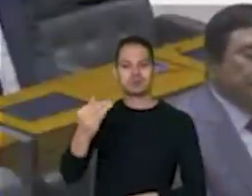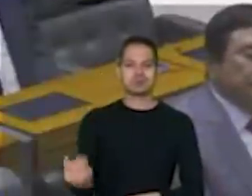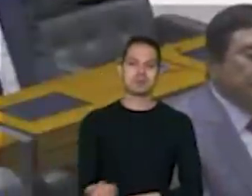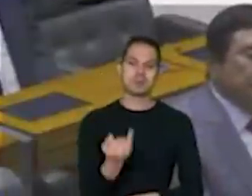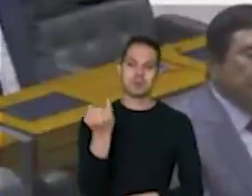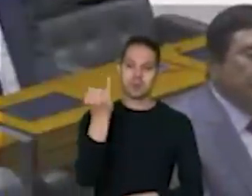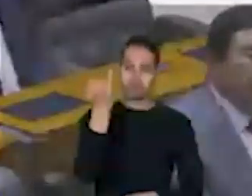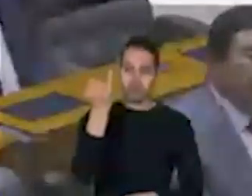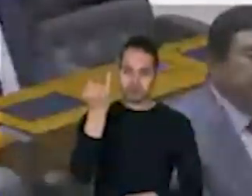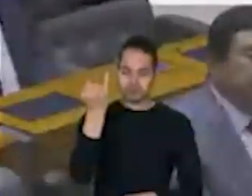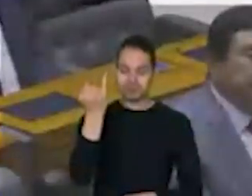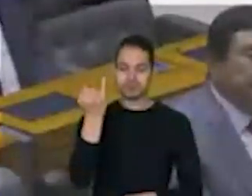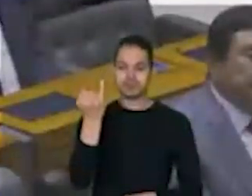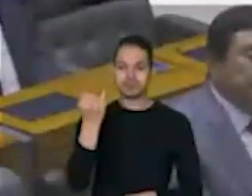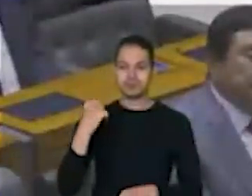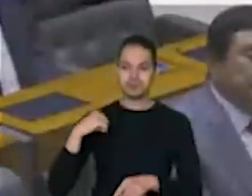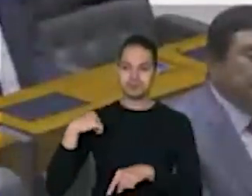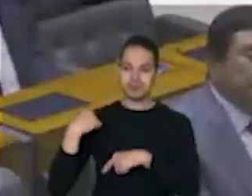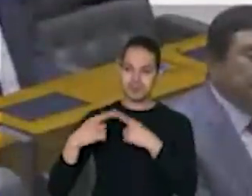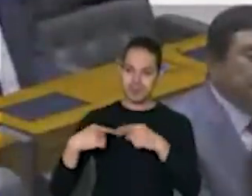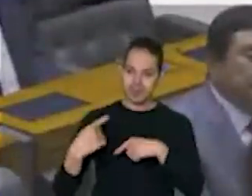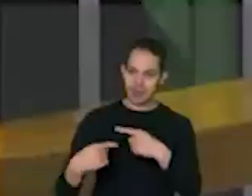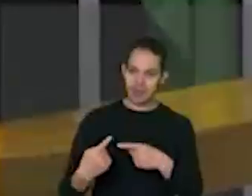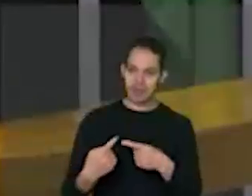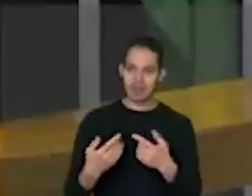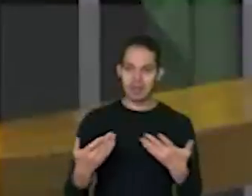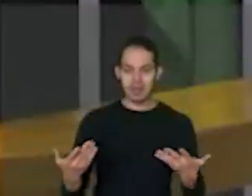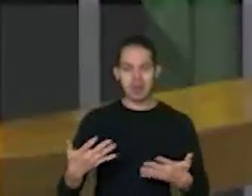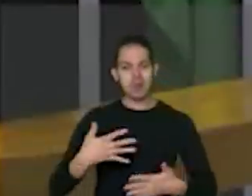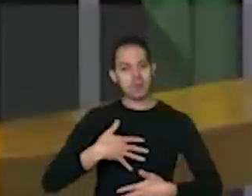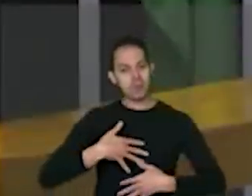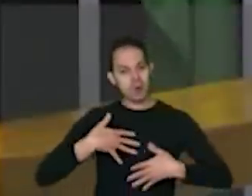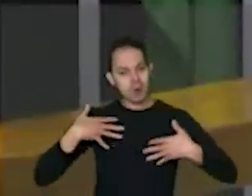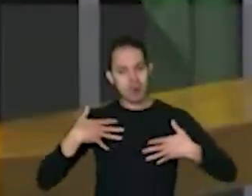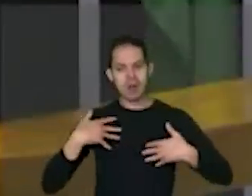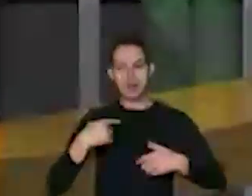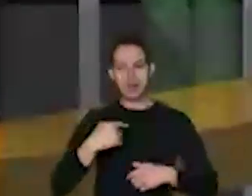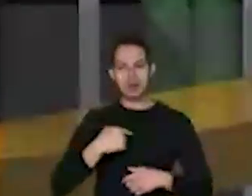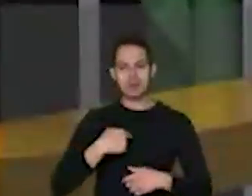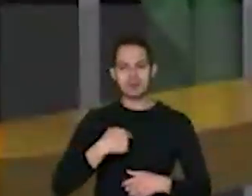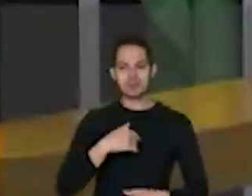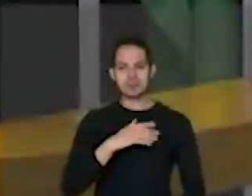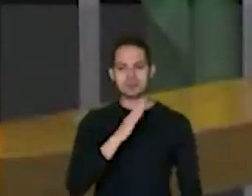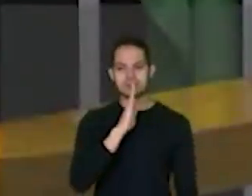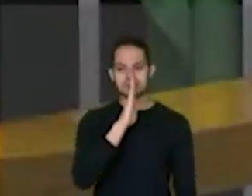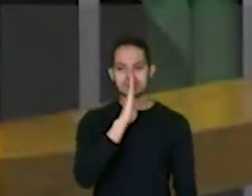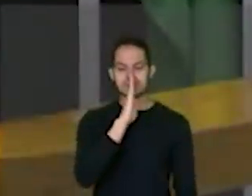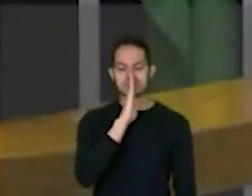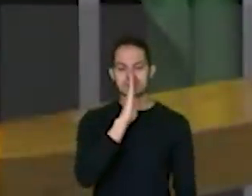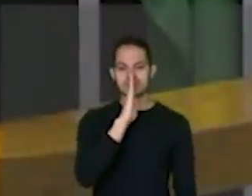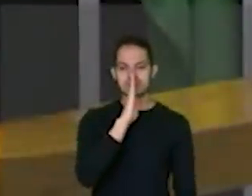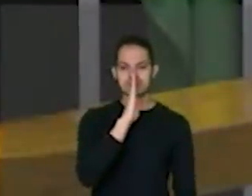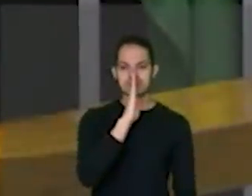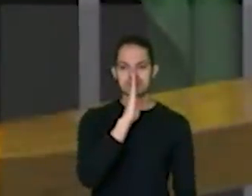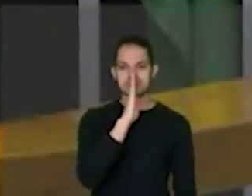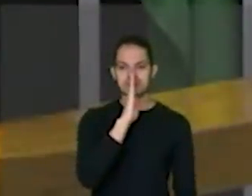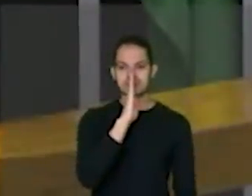para essa geração então é uma honra eu tenho certeza que